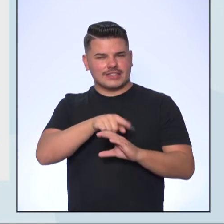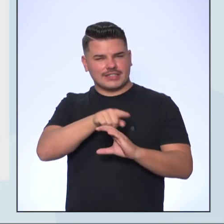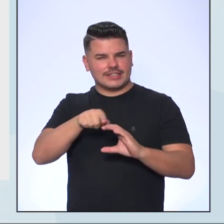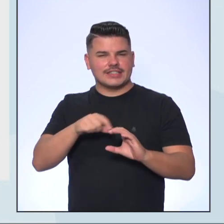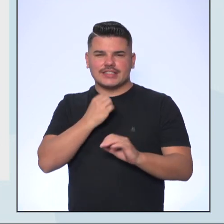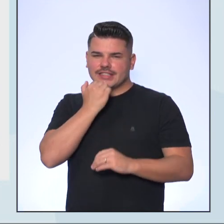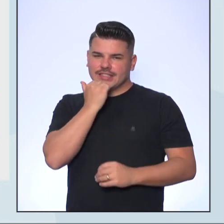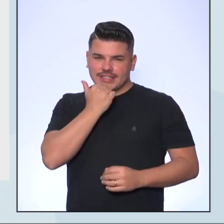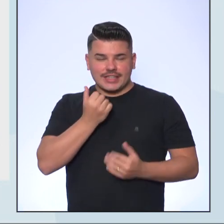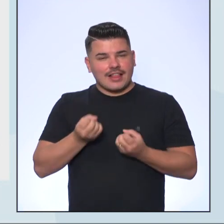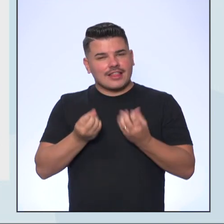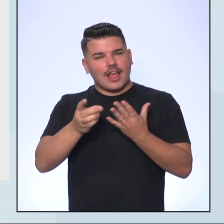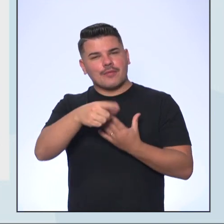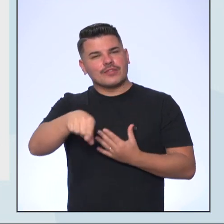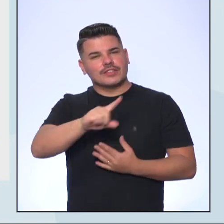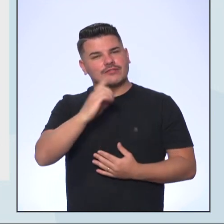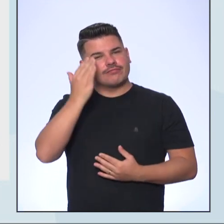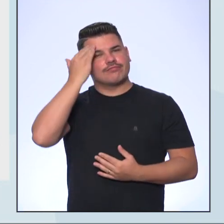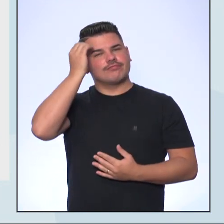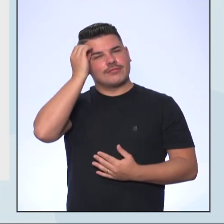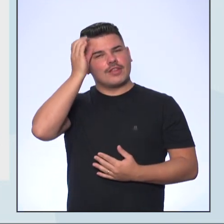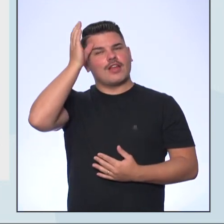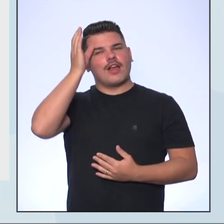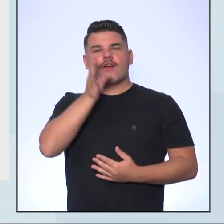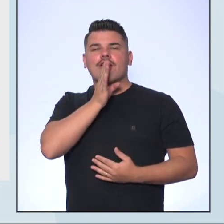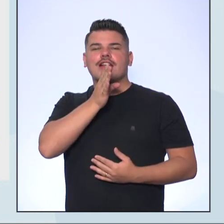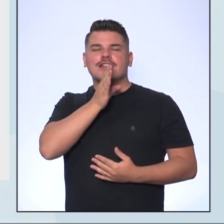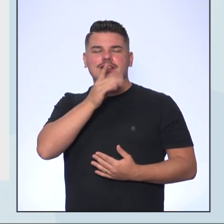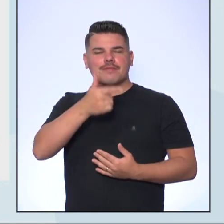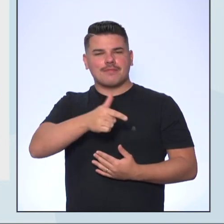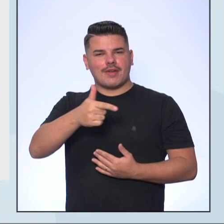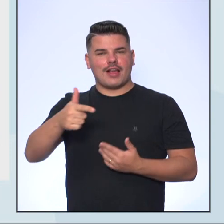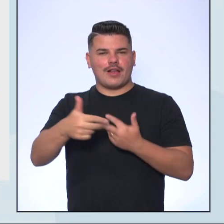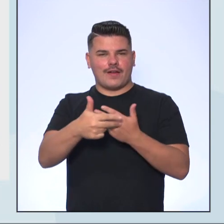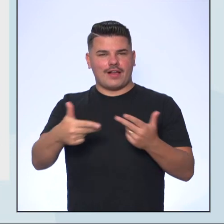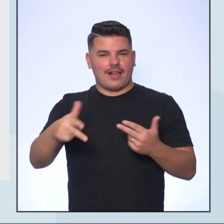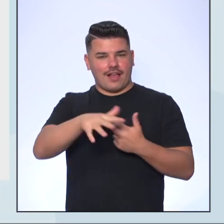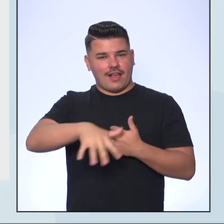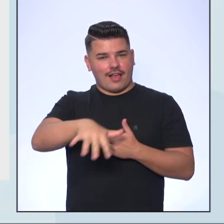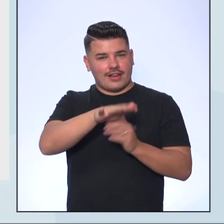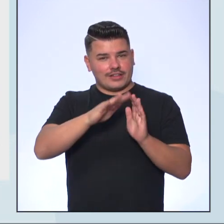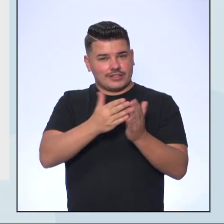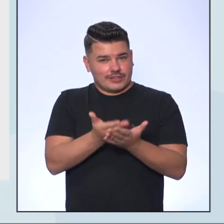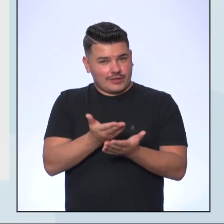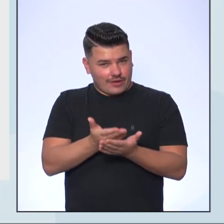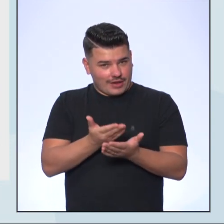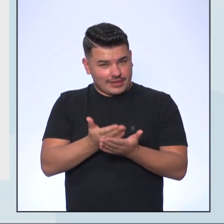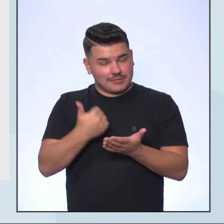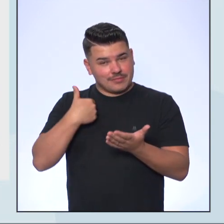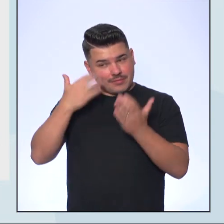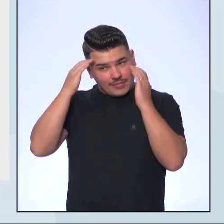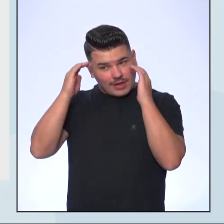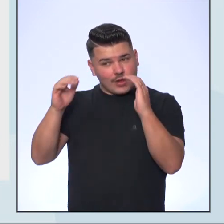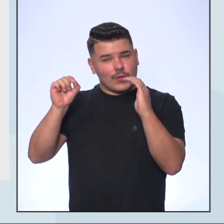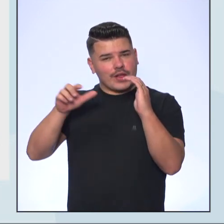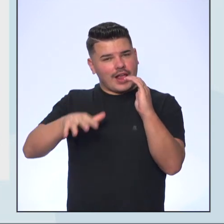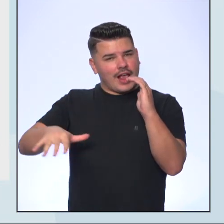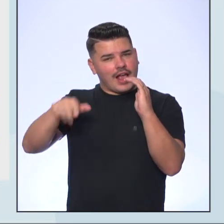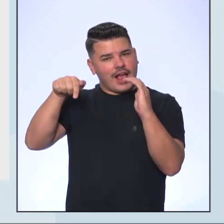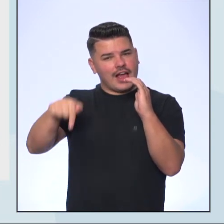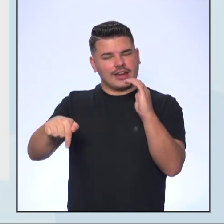desenvolver cultura escolar, no caso, consciência a respeito da relevância da ciência